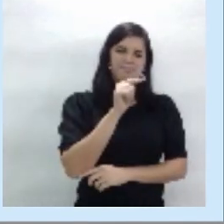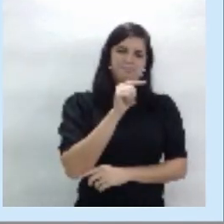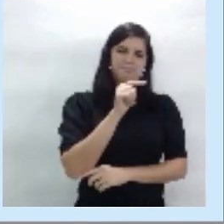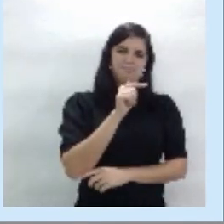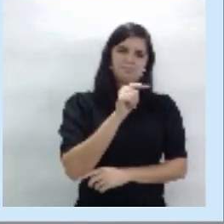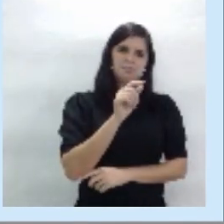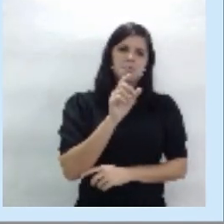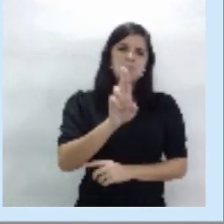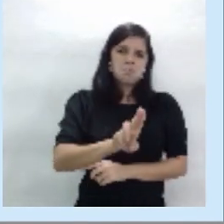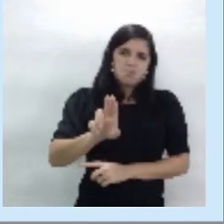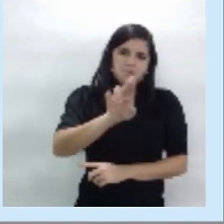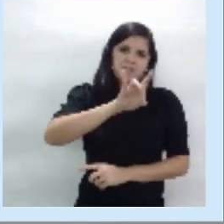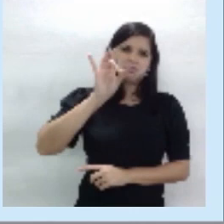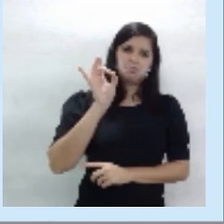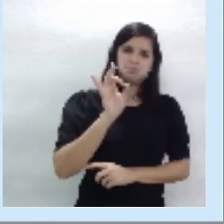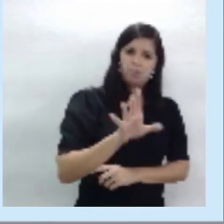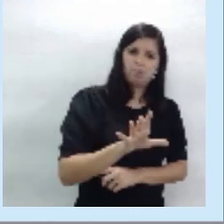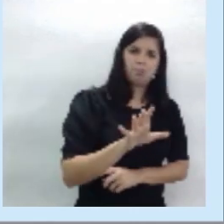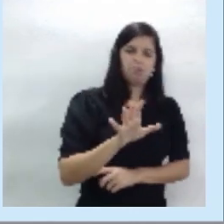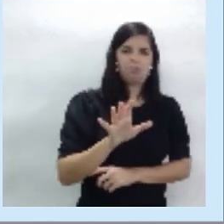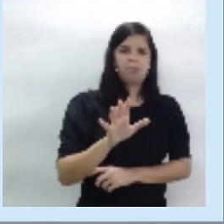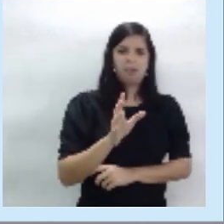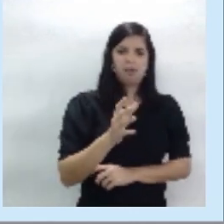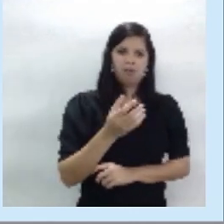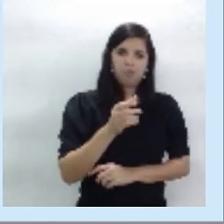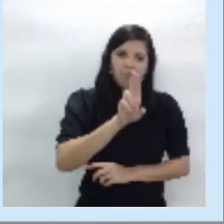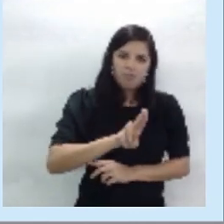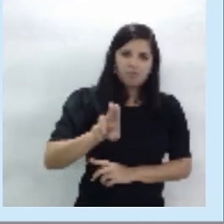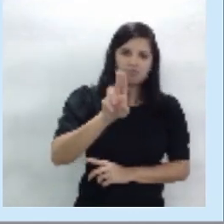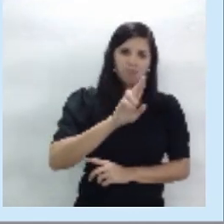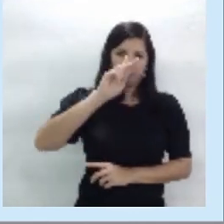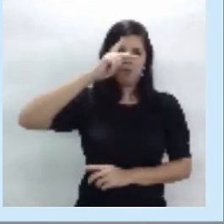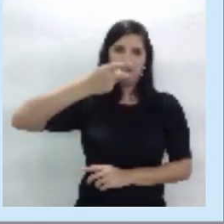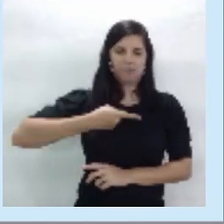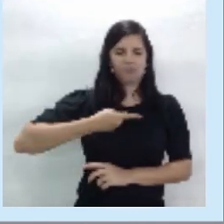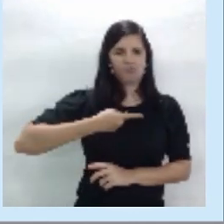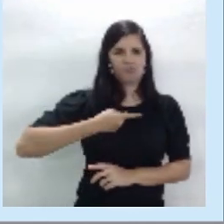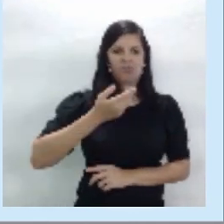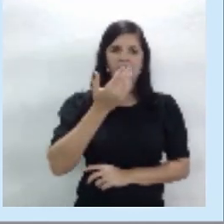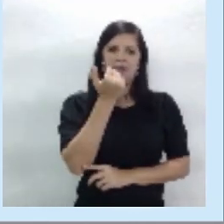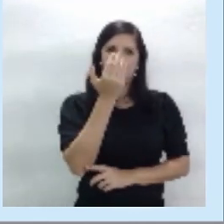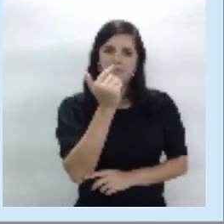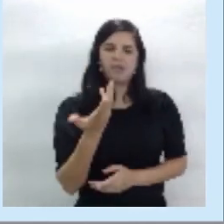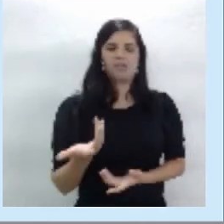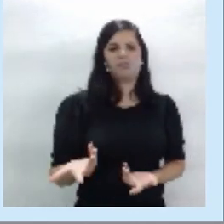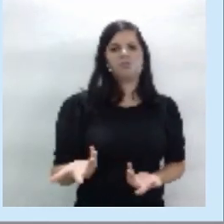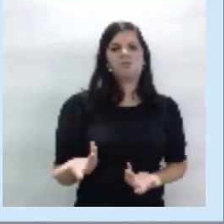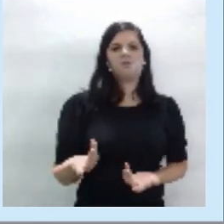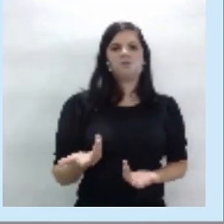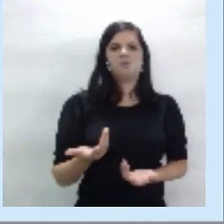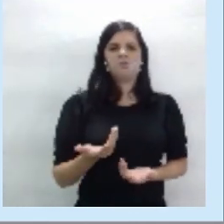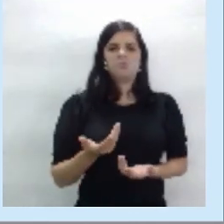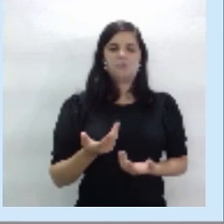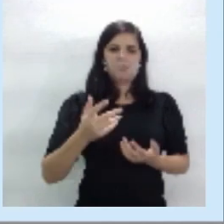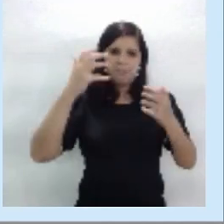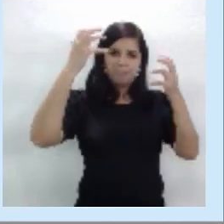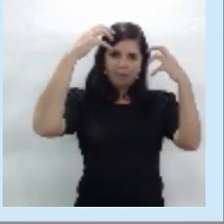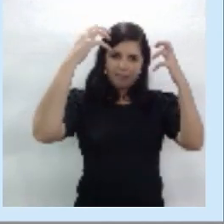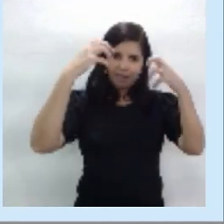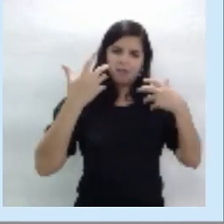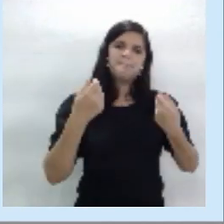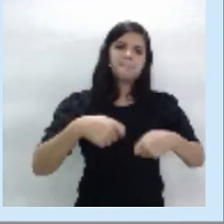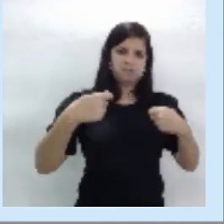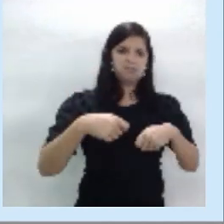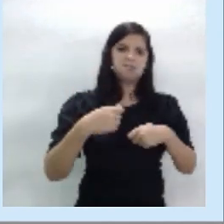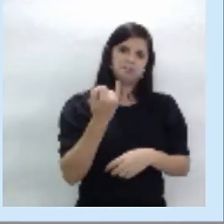só utilizamos a água para o nosso consumo, tá? Produção de alimentos, o consumo próprio, né? Que nós precisamos